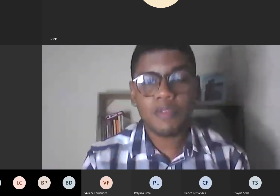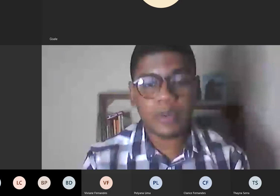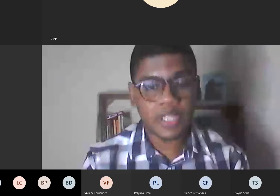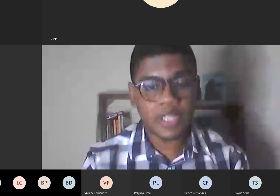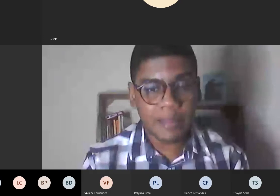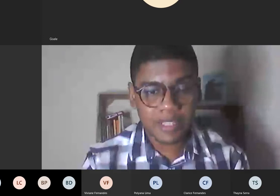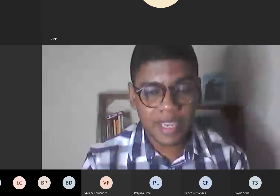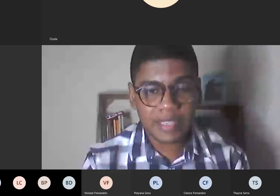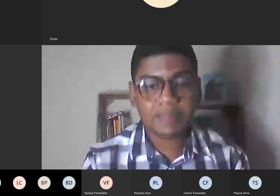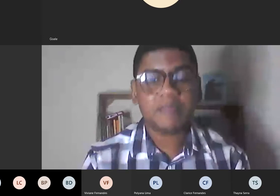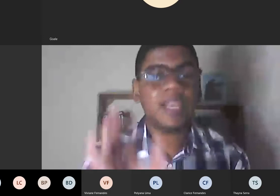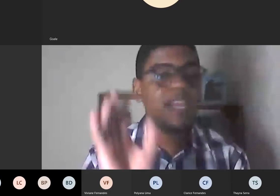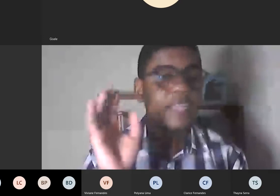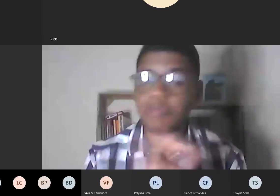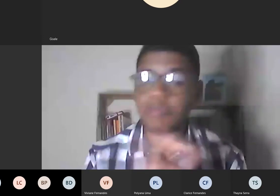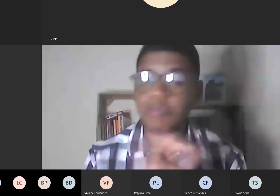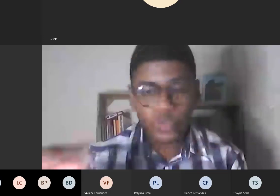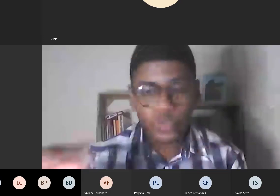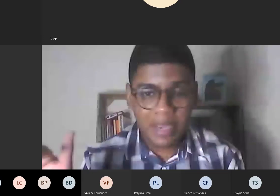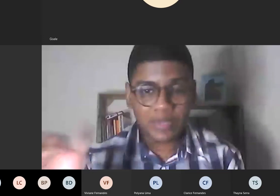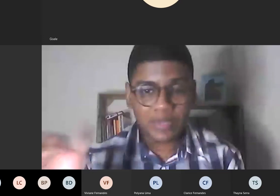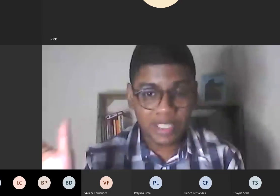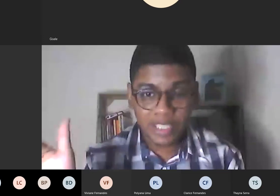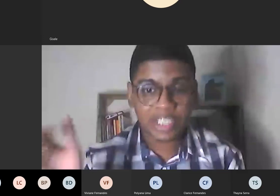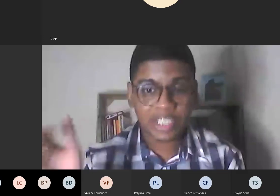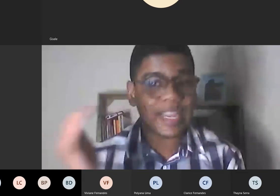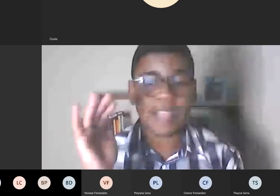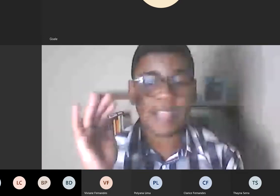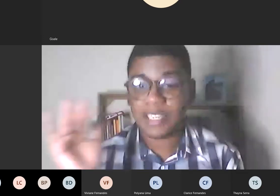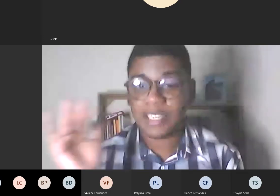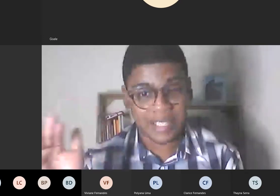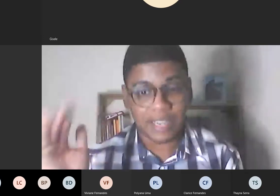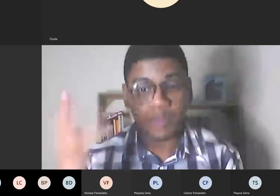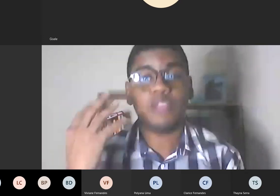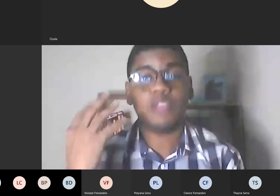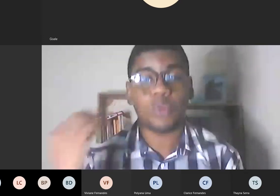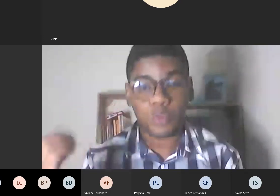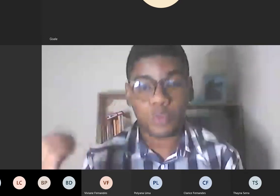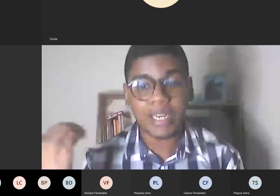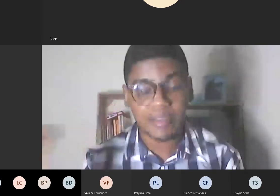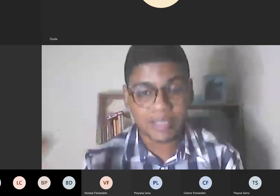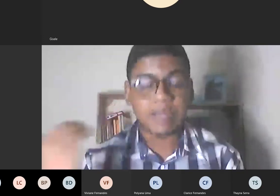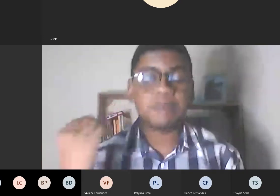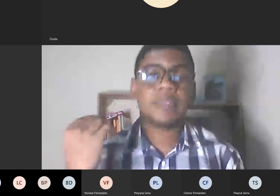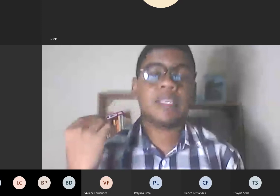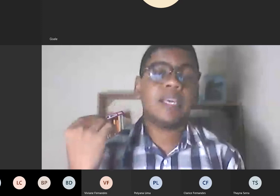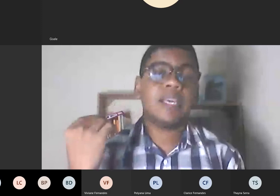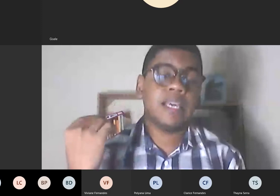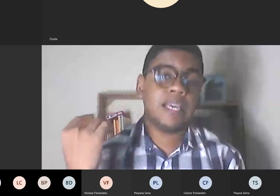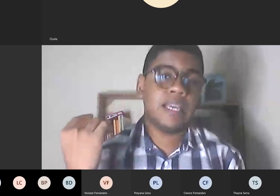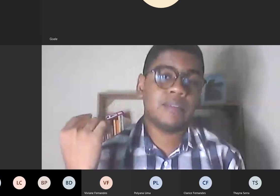Então, vou projetar aí para vocês. Ele não tem som mesmo, tá, gente? E nem tem legenda. O vídeo é todo em